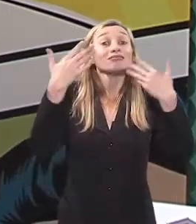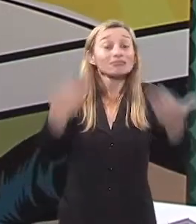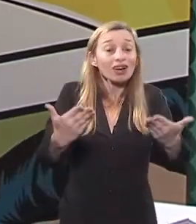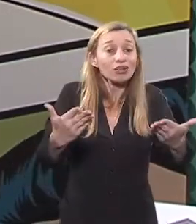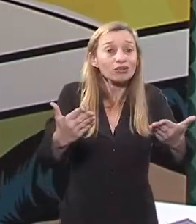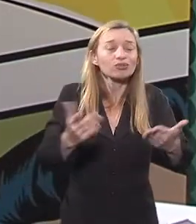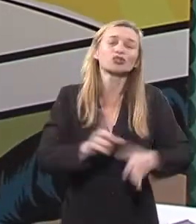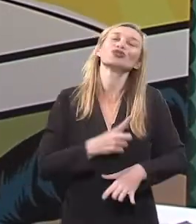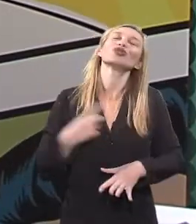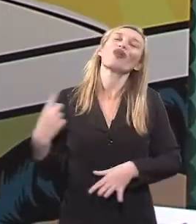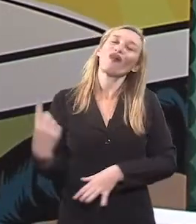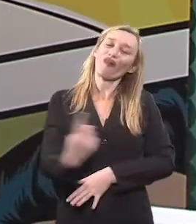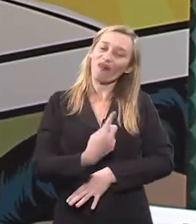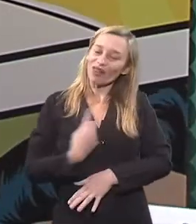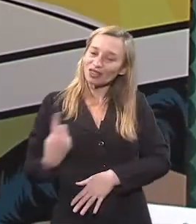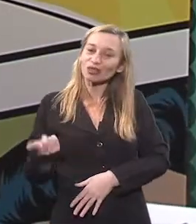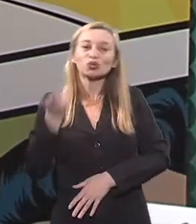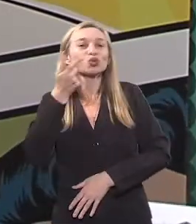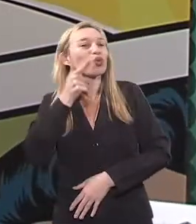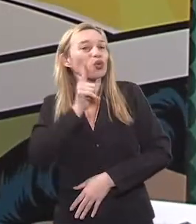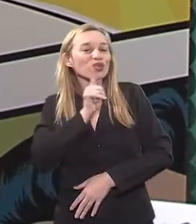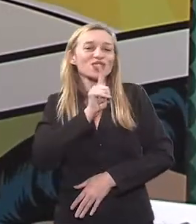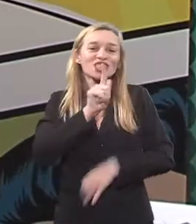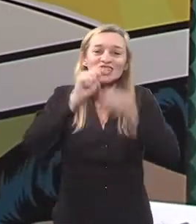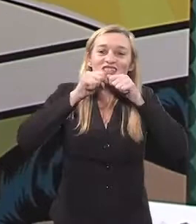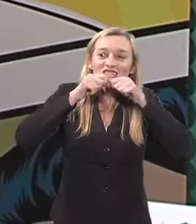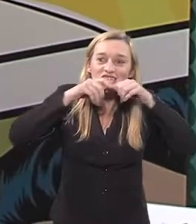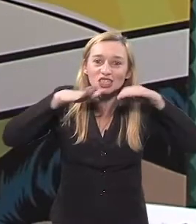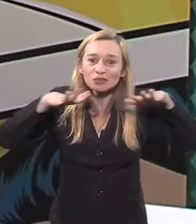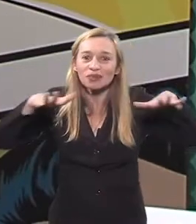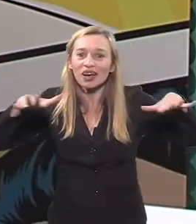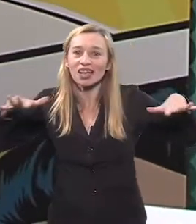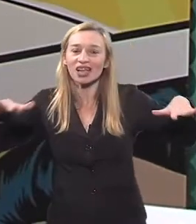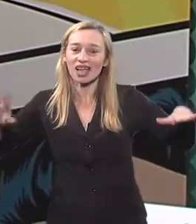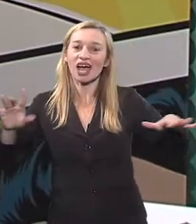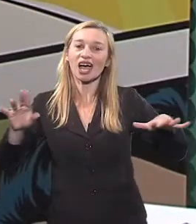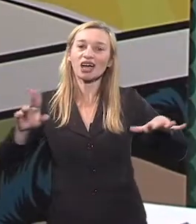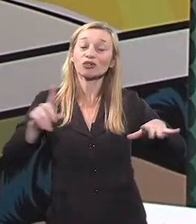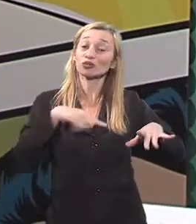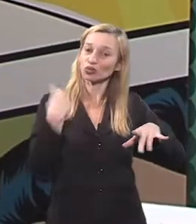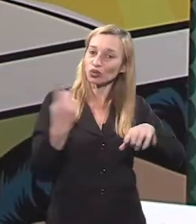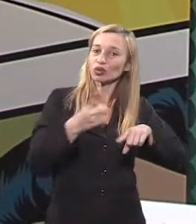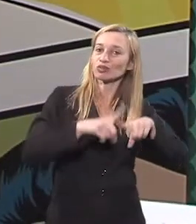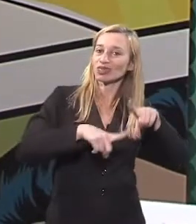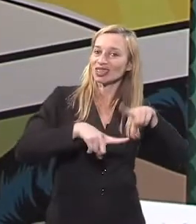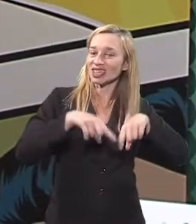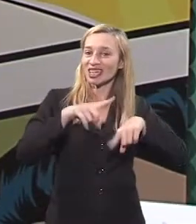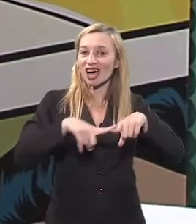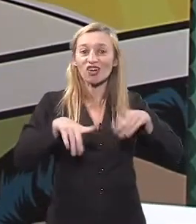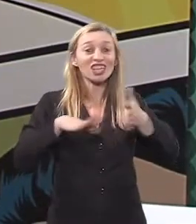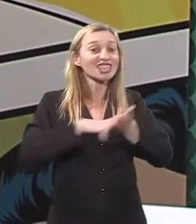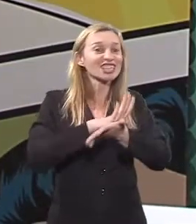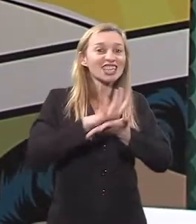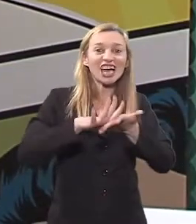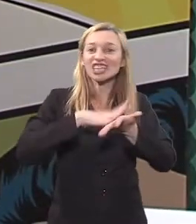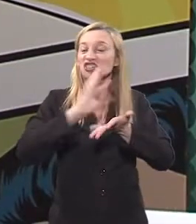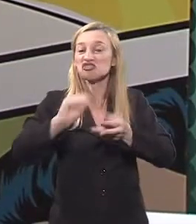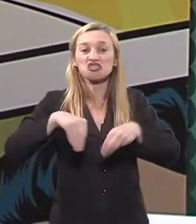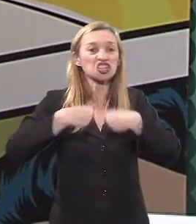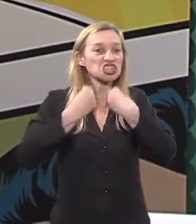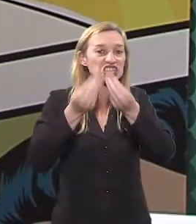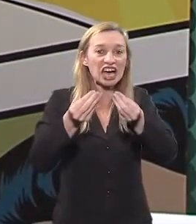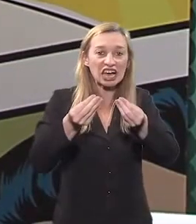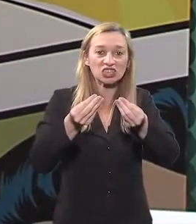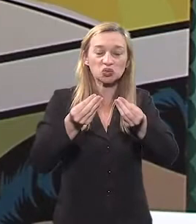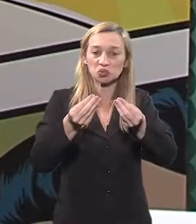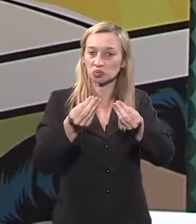então, nós vamos conseguindo espalhar esse nosso material. Nada foi